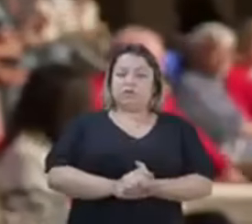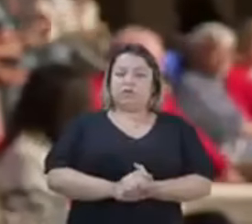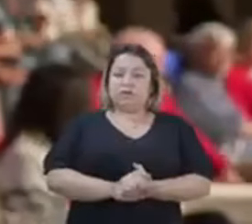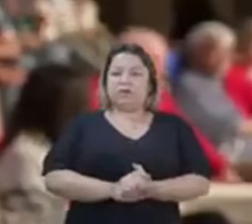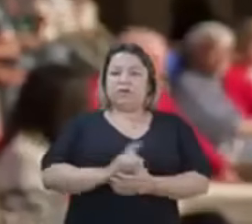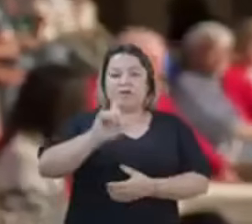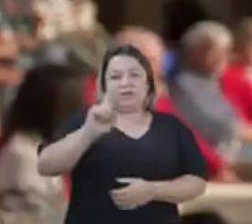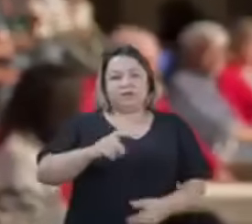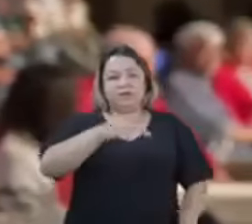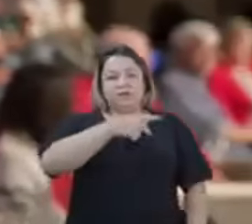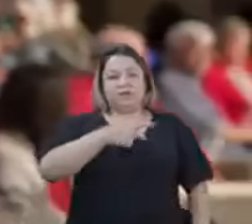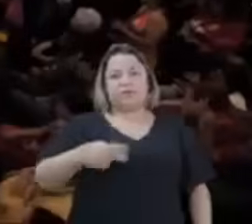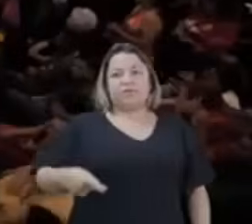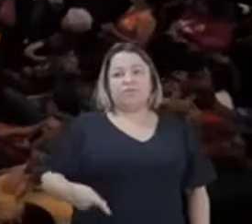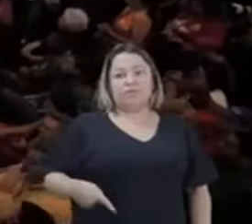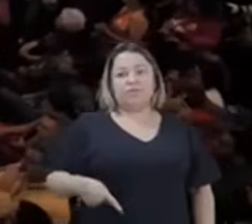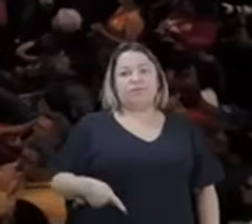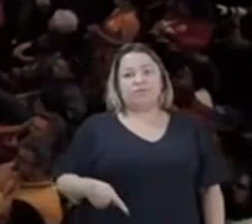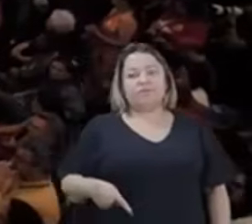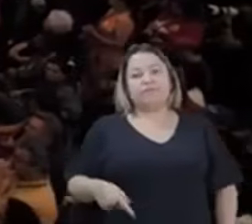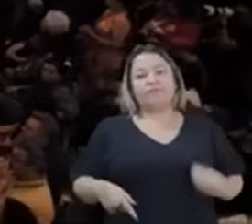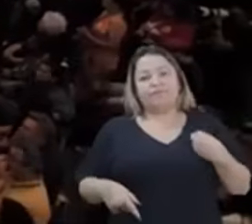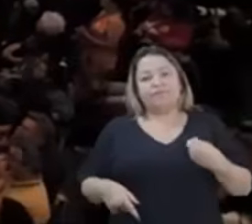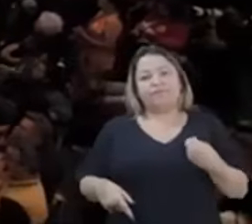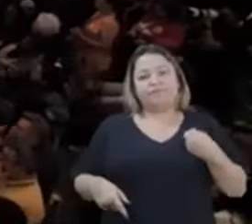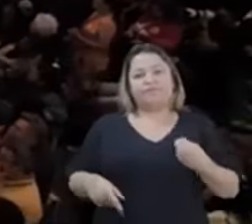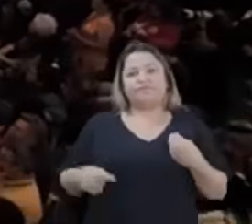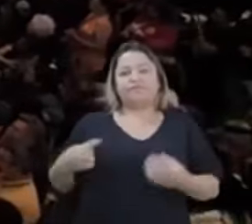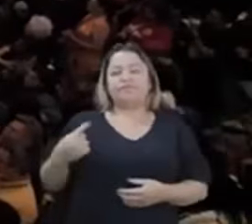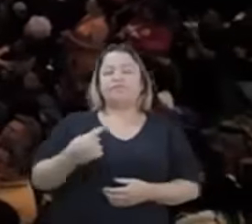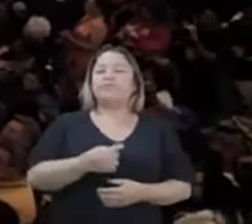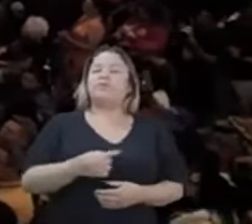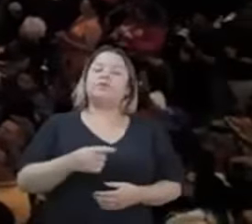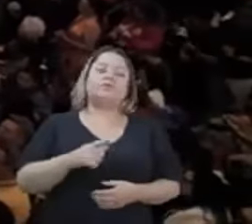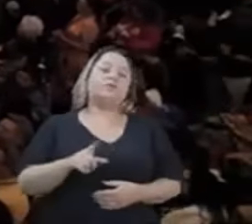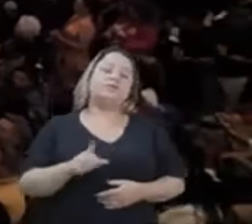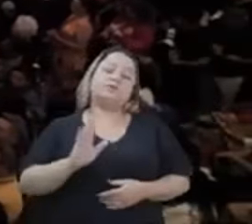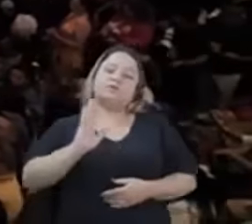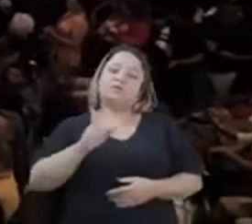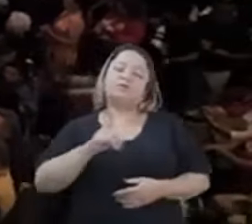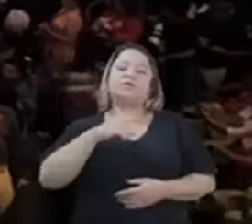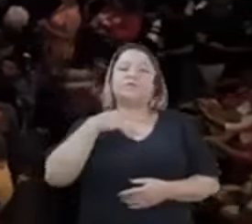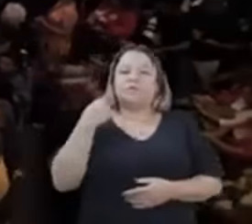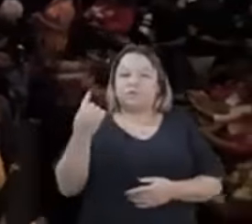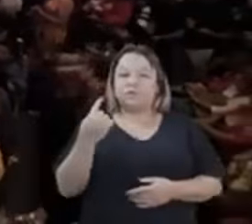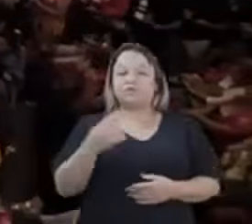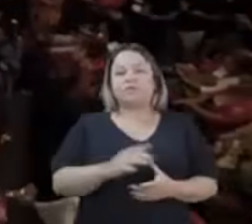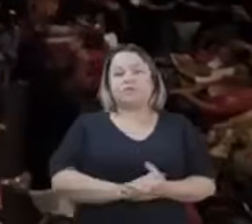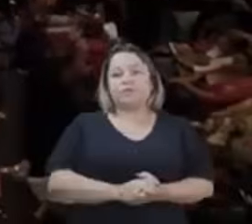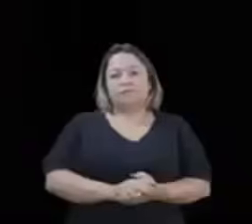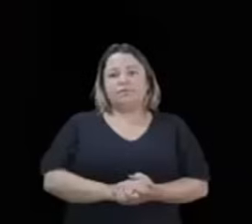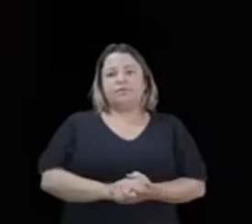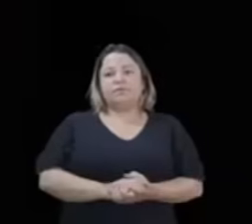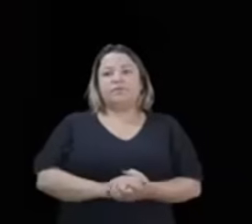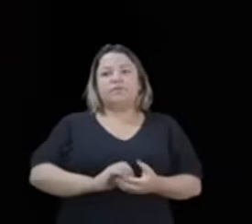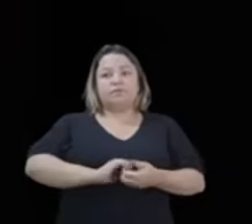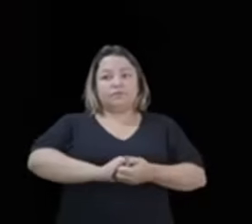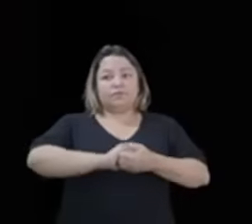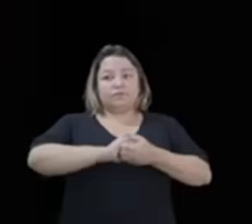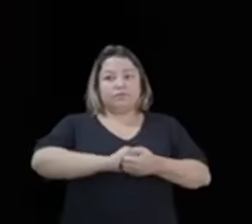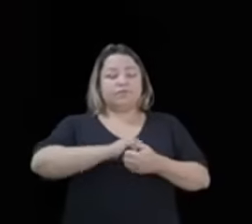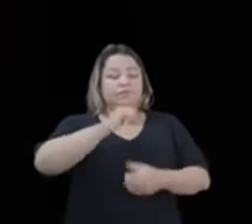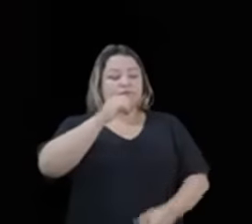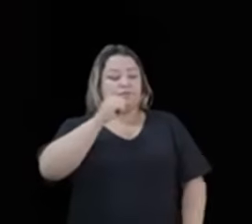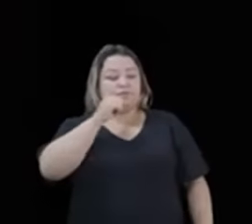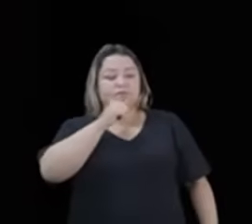os ex-presidentes, aqueles que estão entre nós e aqueles também que não estão entre nós. Minha saudação às